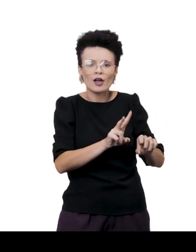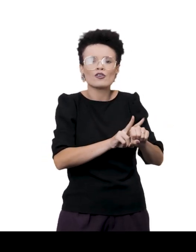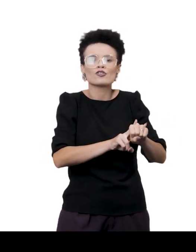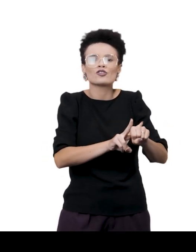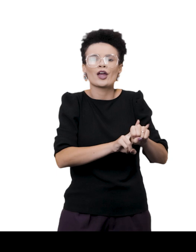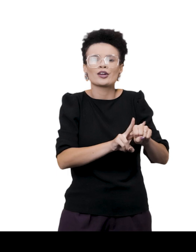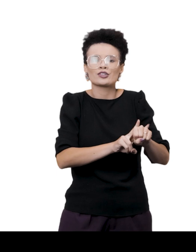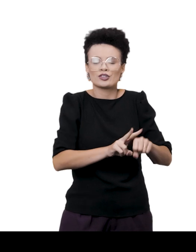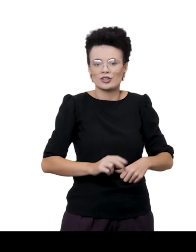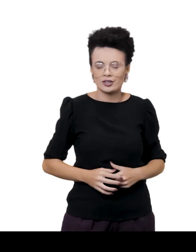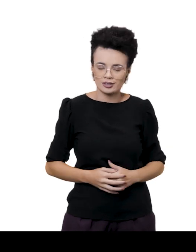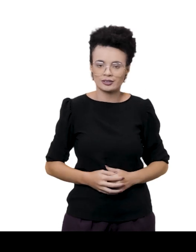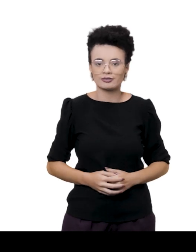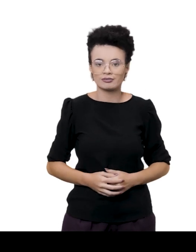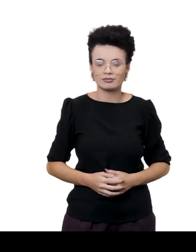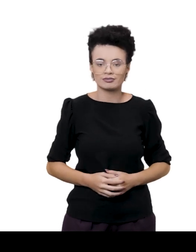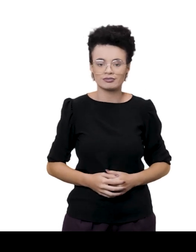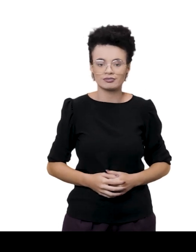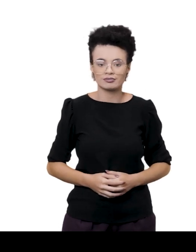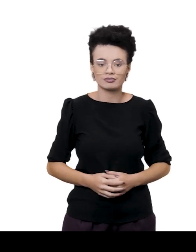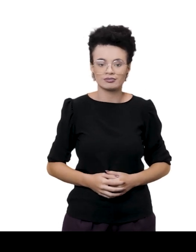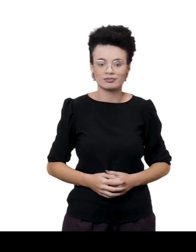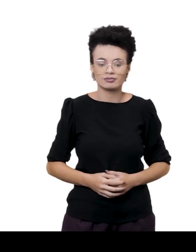por líquens esverdeados.